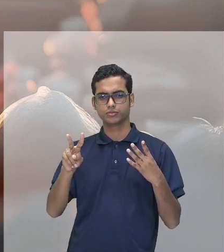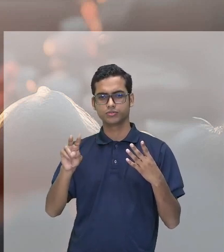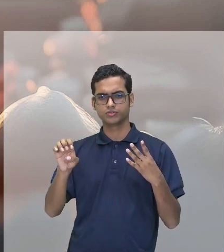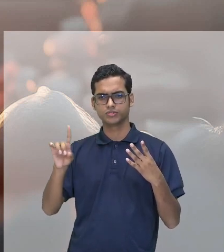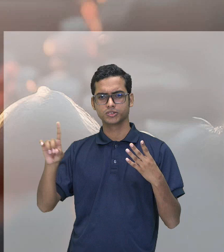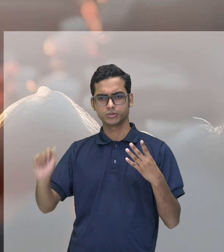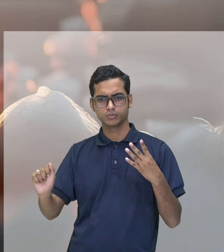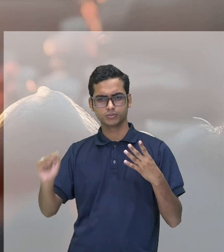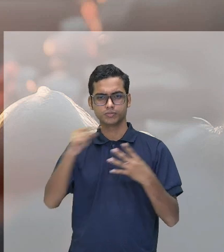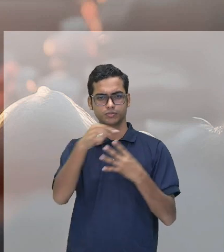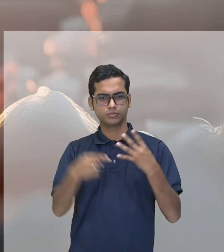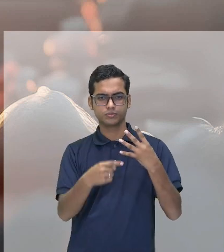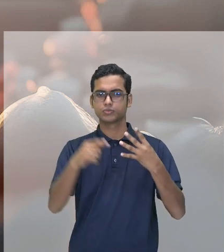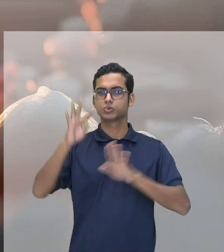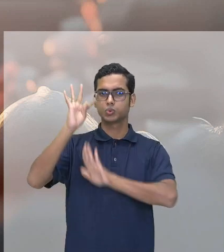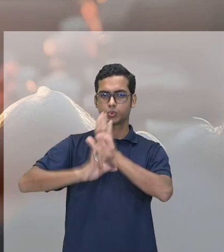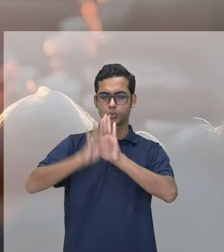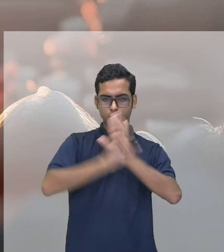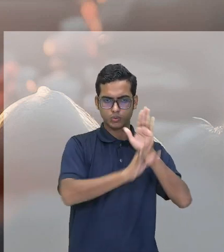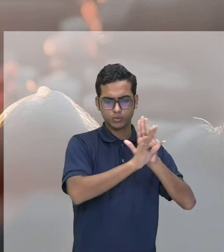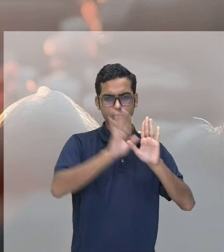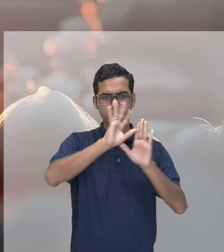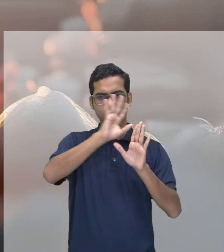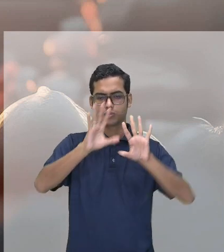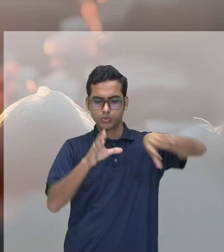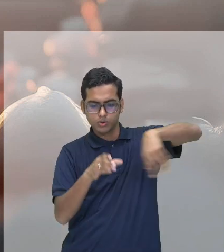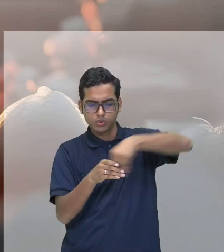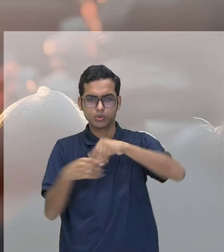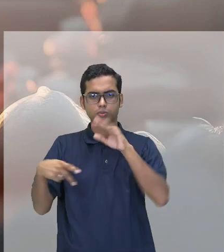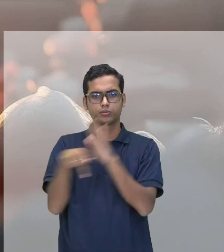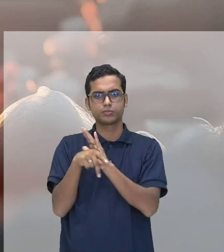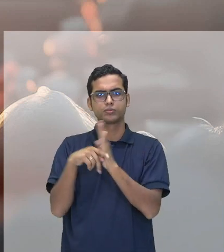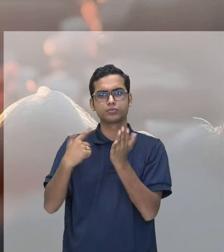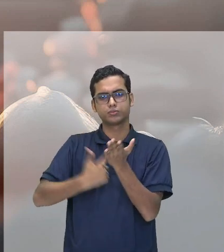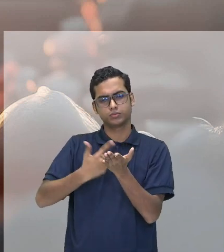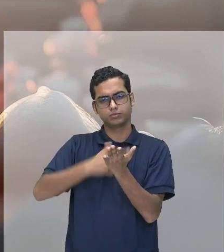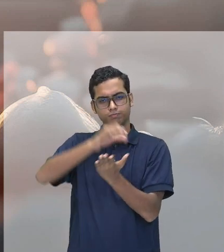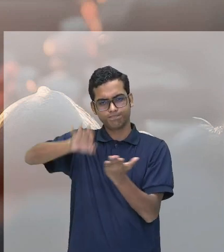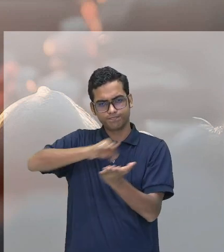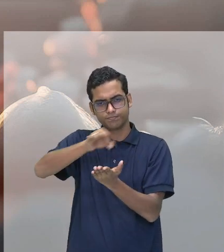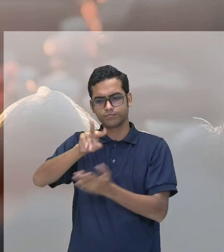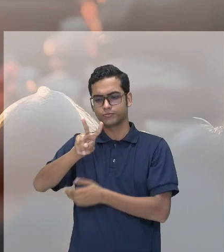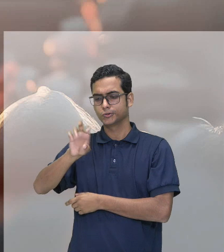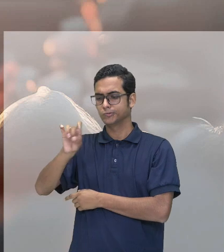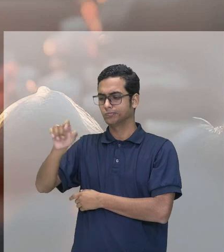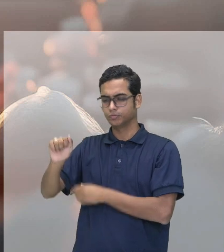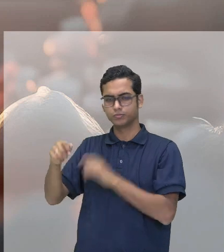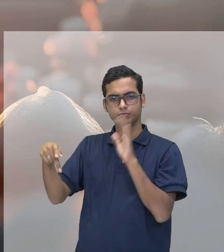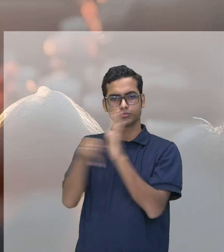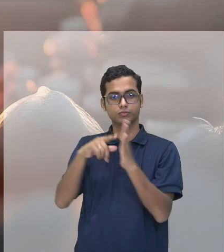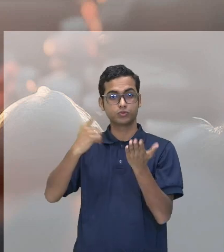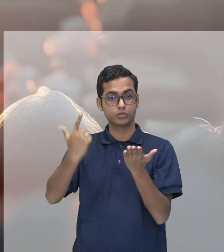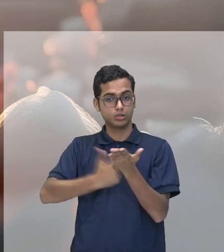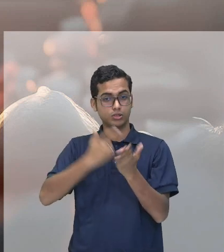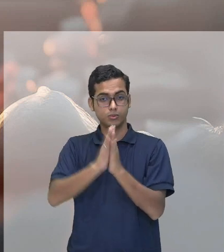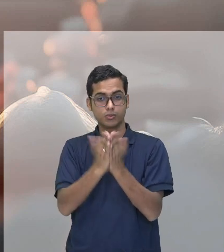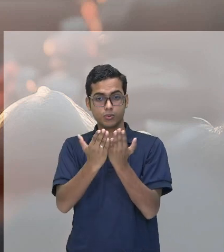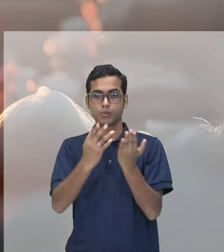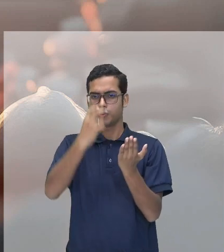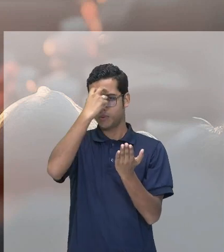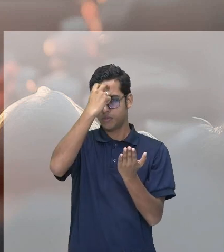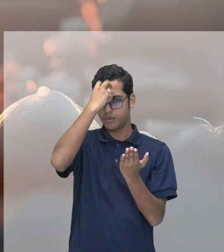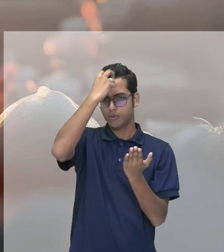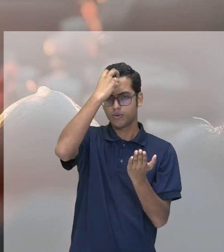vão compor o Vedas, que é um escrito sagrado no hinduísmo, ok? Agora